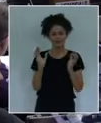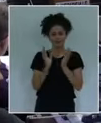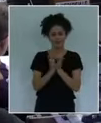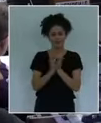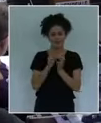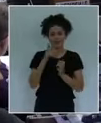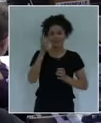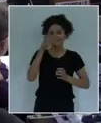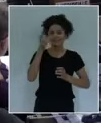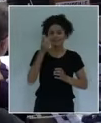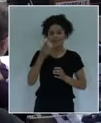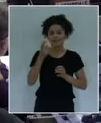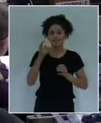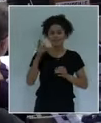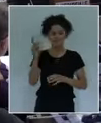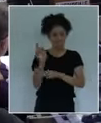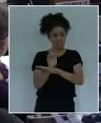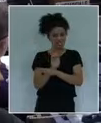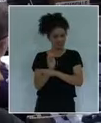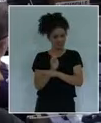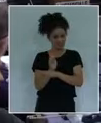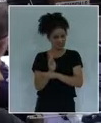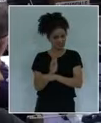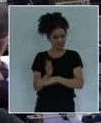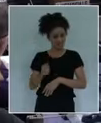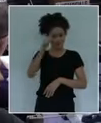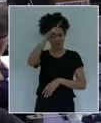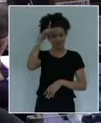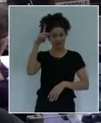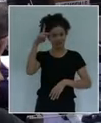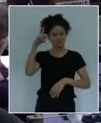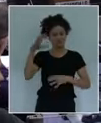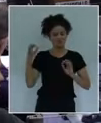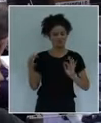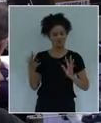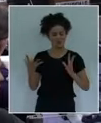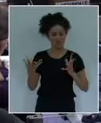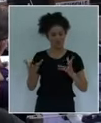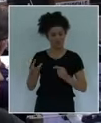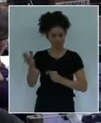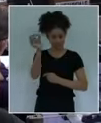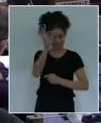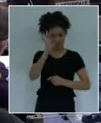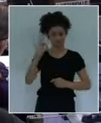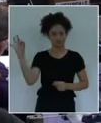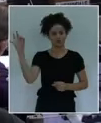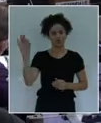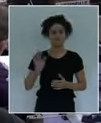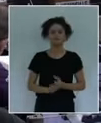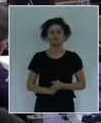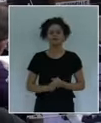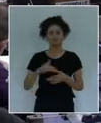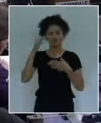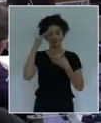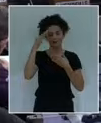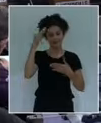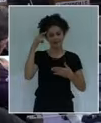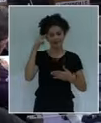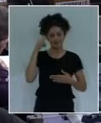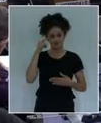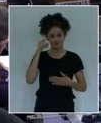gestão está primeiríssima qualidade. Aninho, eu agradeço e vou aproveitar suas palavras,